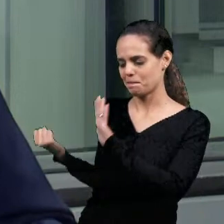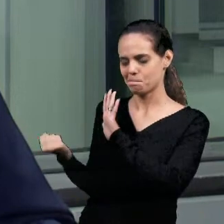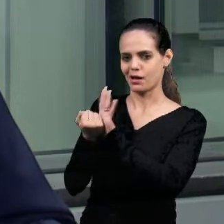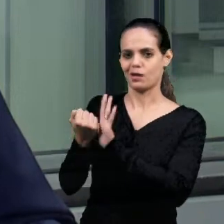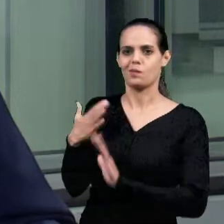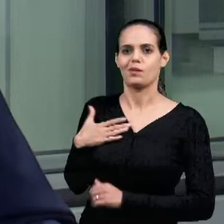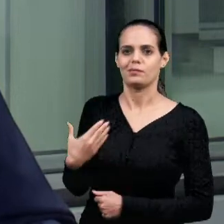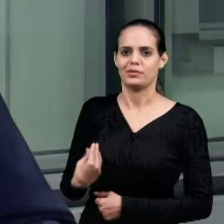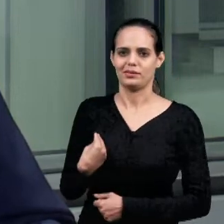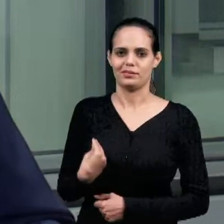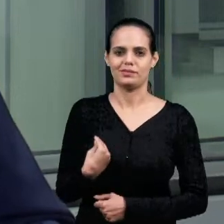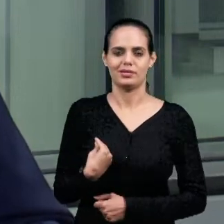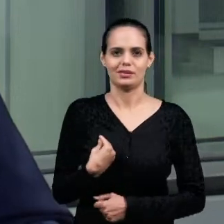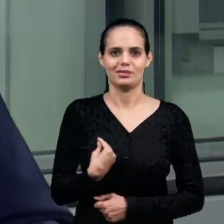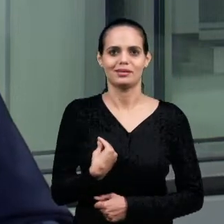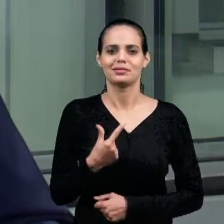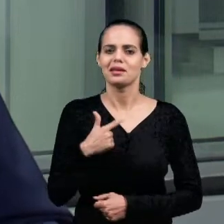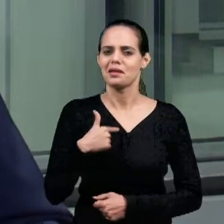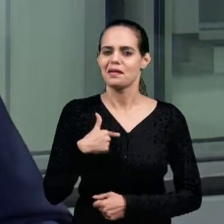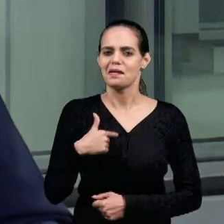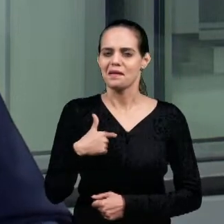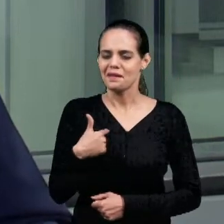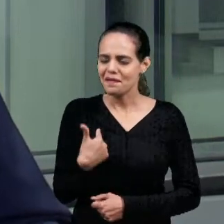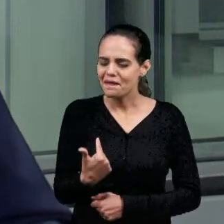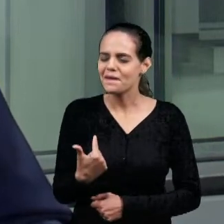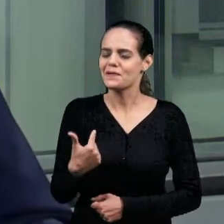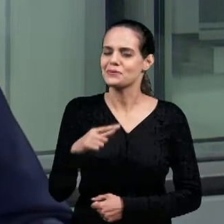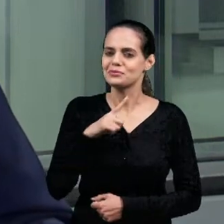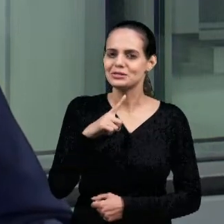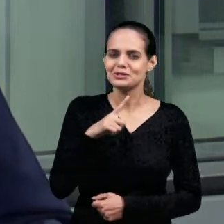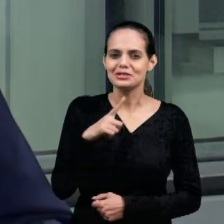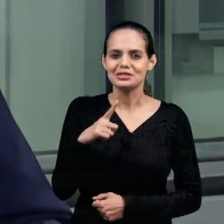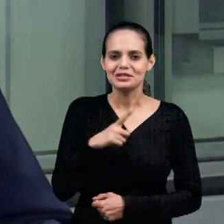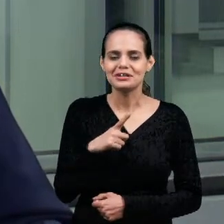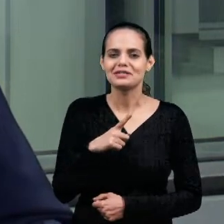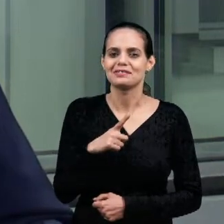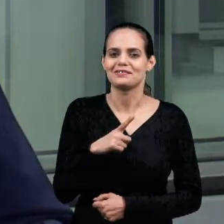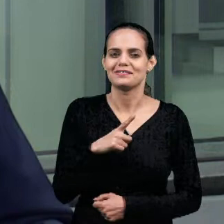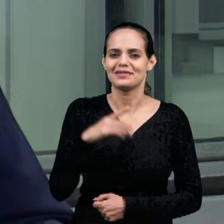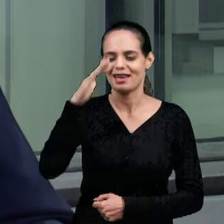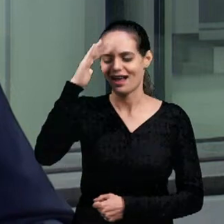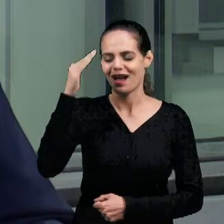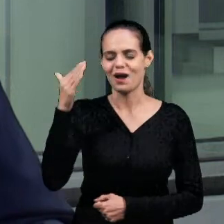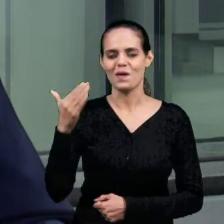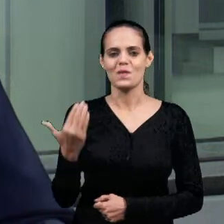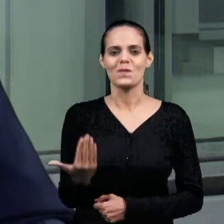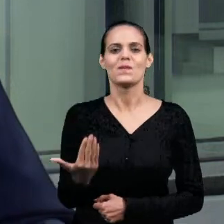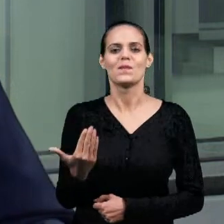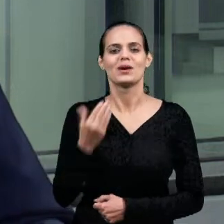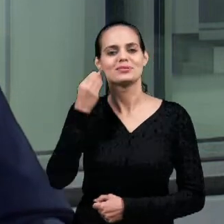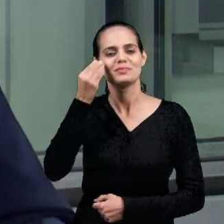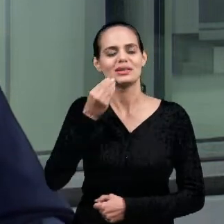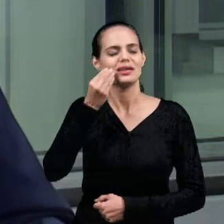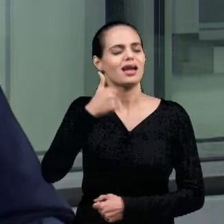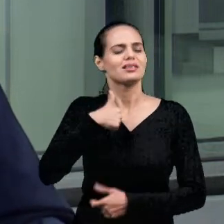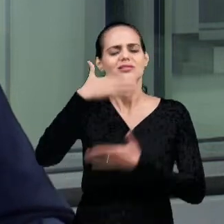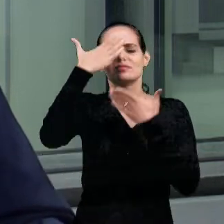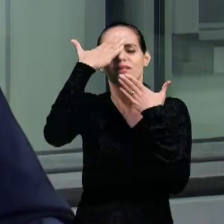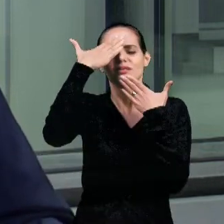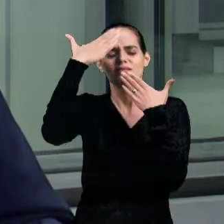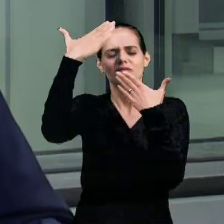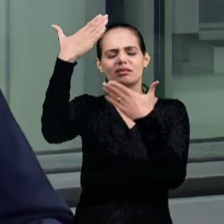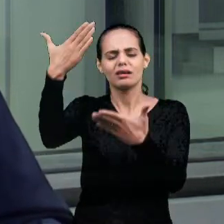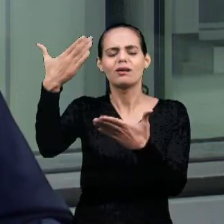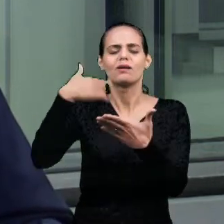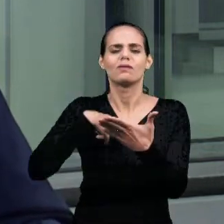esse privilégio de ser criança, eu sempre falo isso e não falo por uma vanglória, não, eu falo como gratidão. Eu tenho